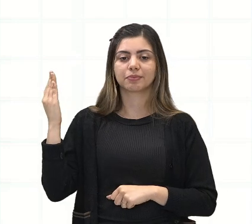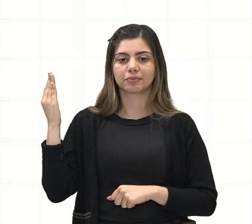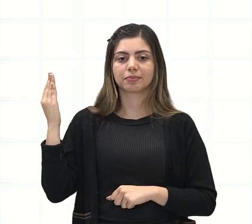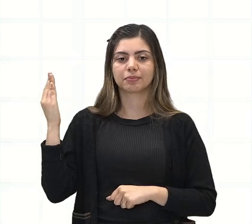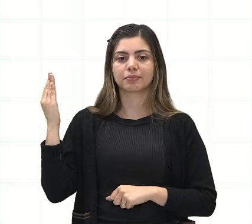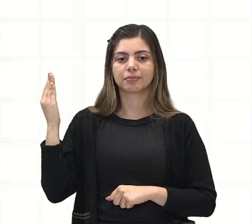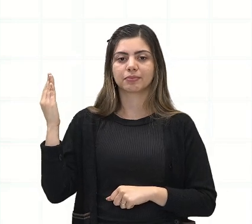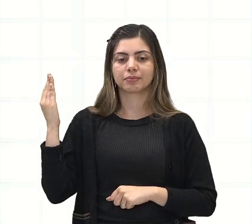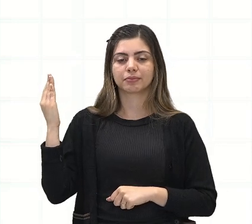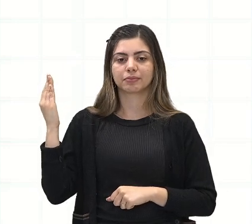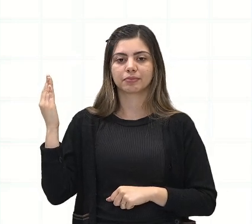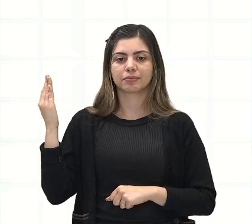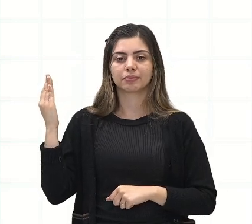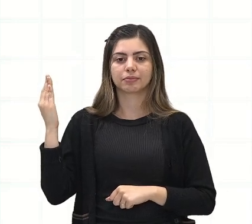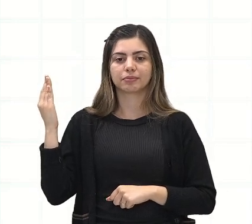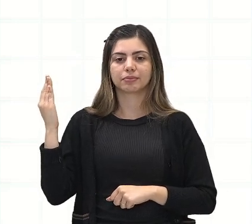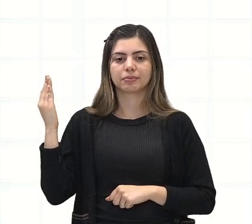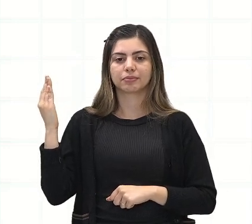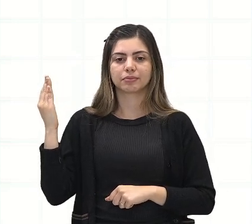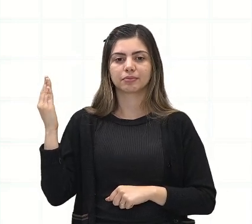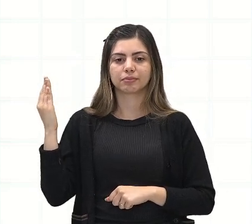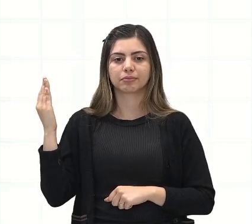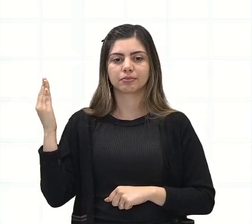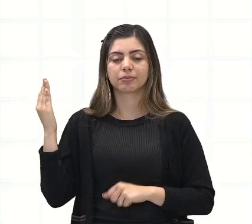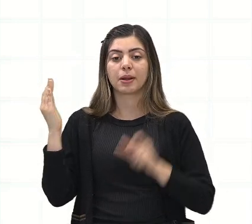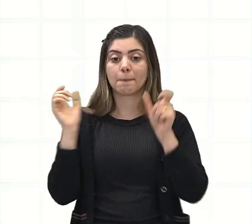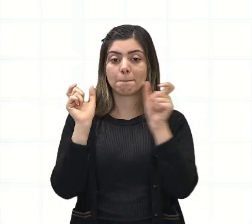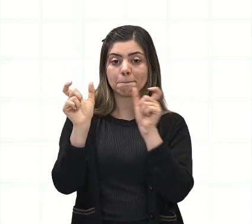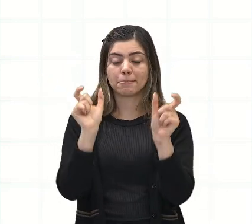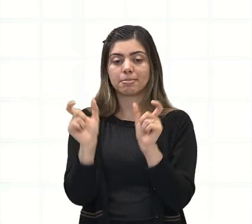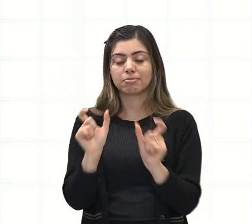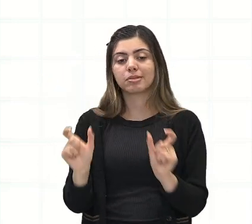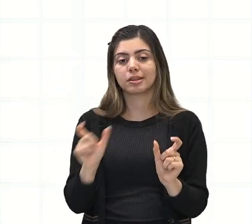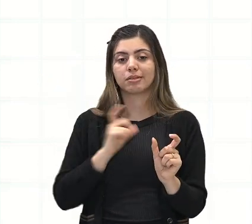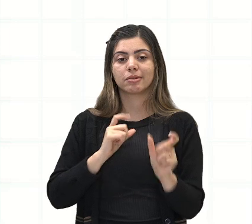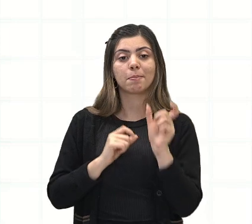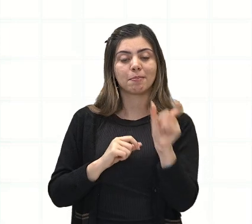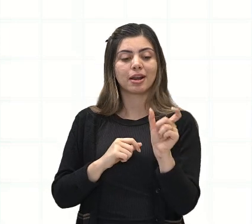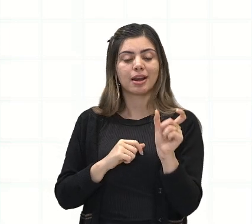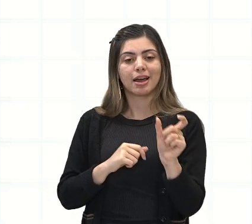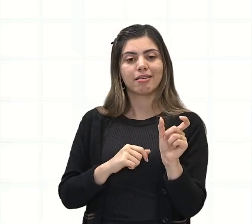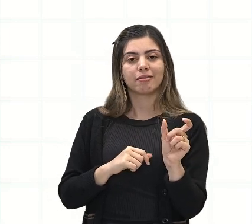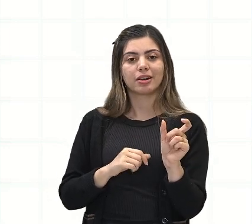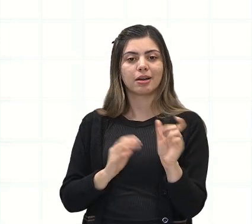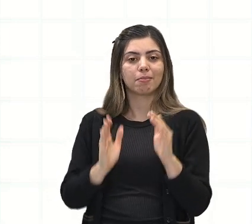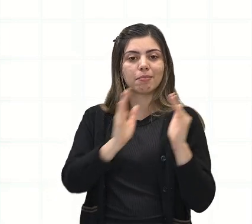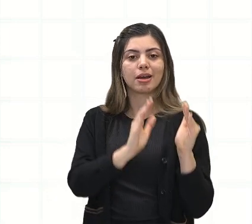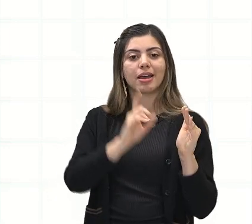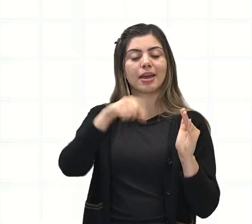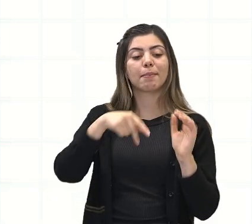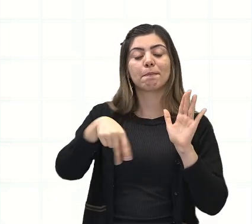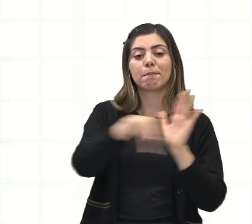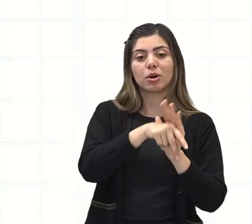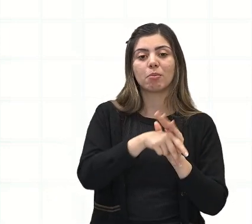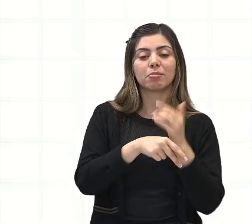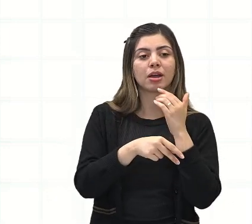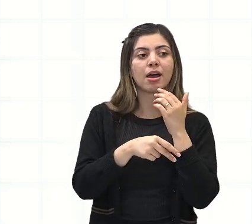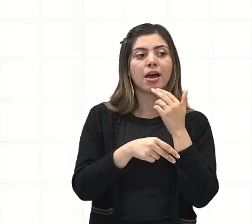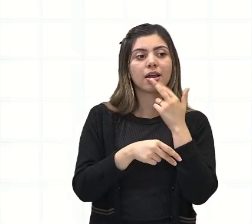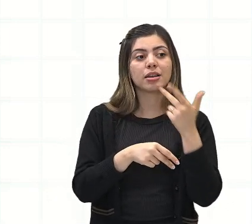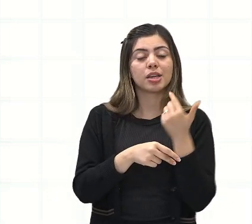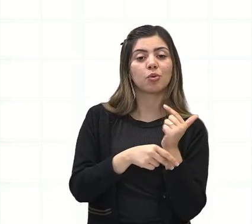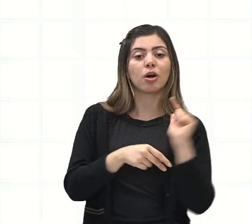box, bungalow, bungalow, baseball, baseball, back, back, biquíni,